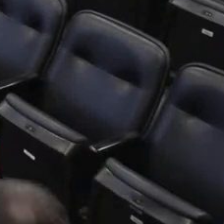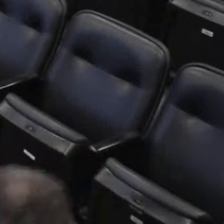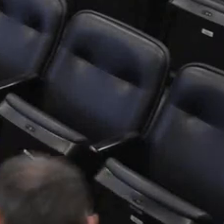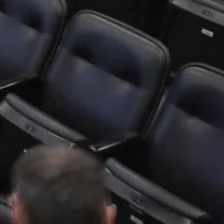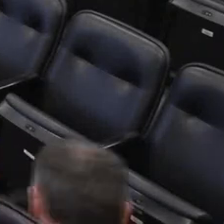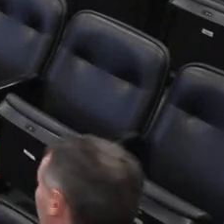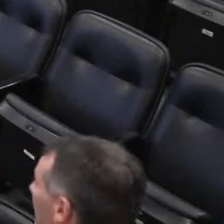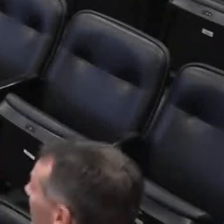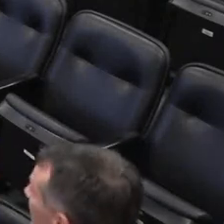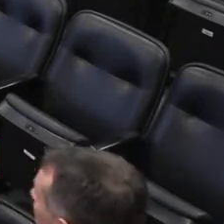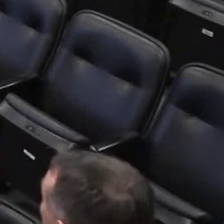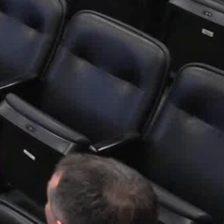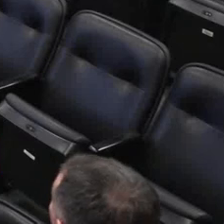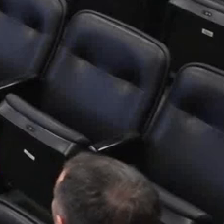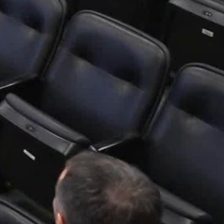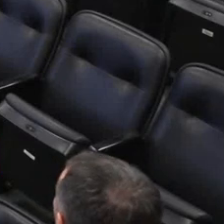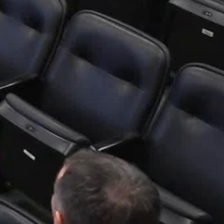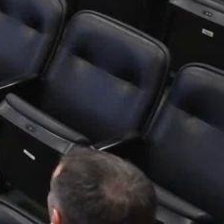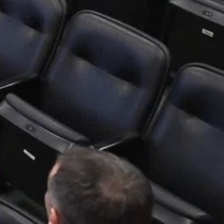quem vai ser o